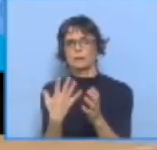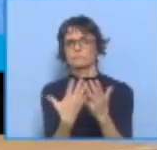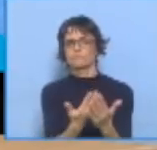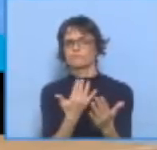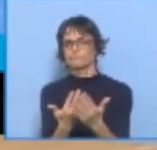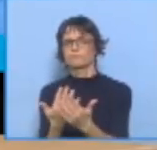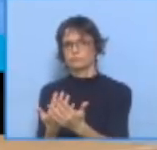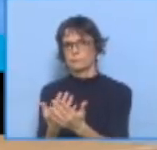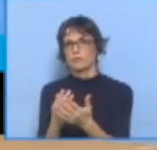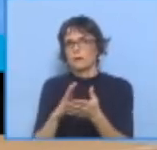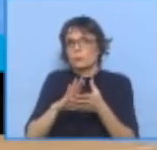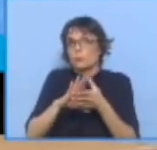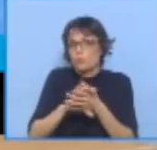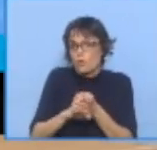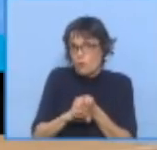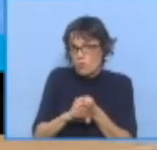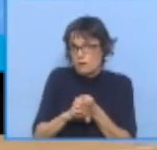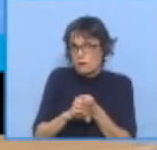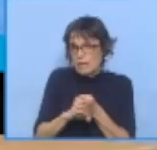de uniões matrimoniais